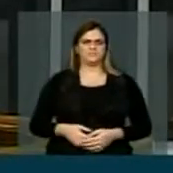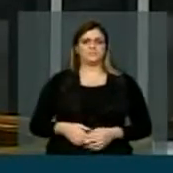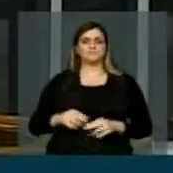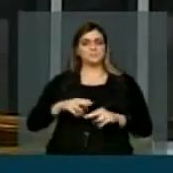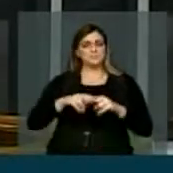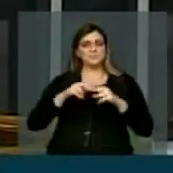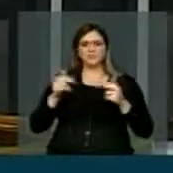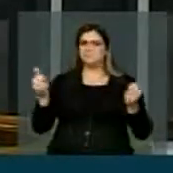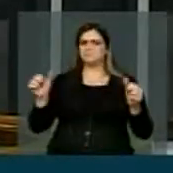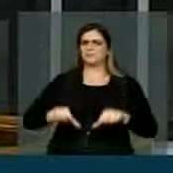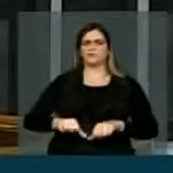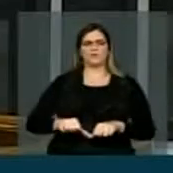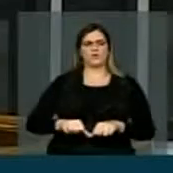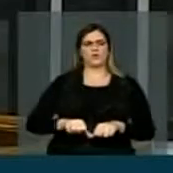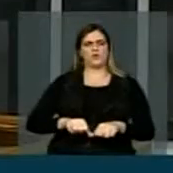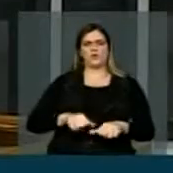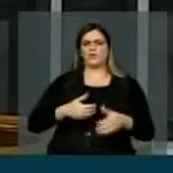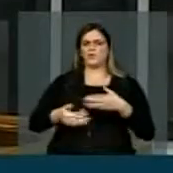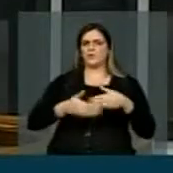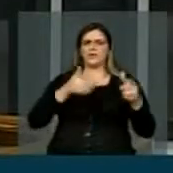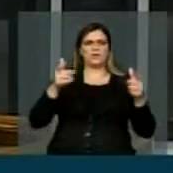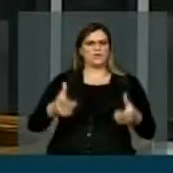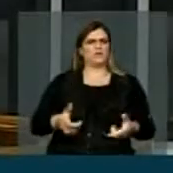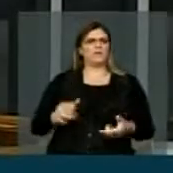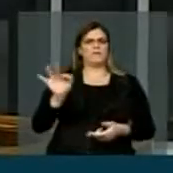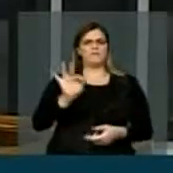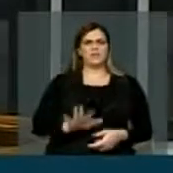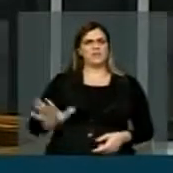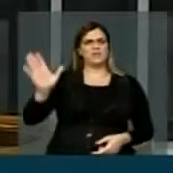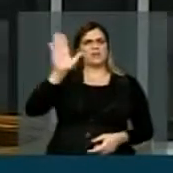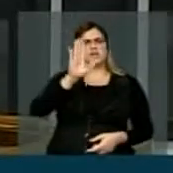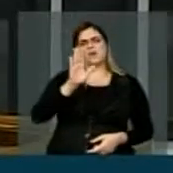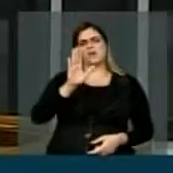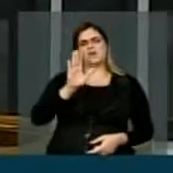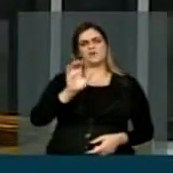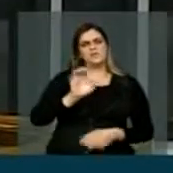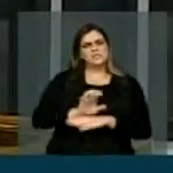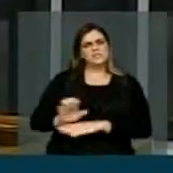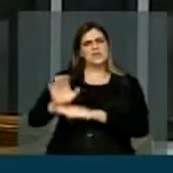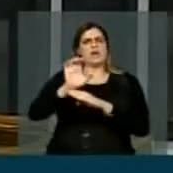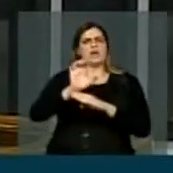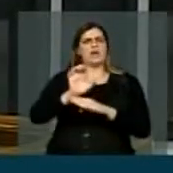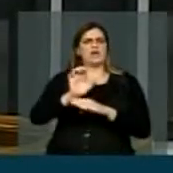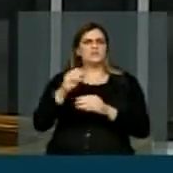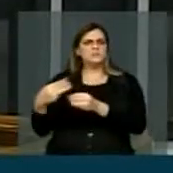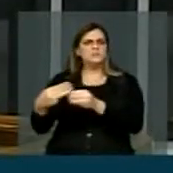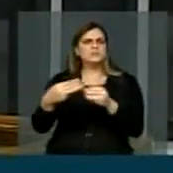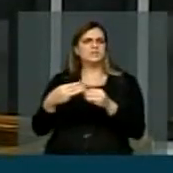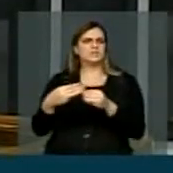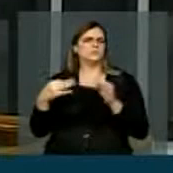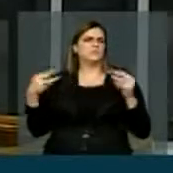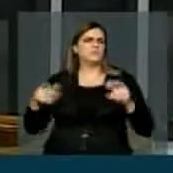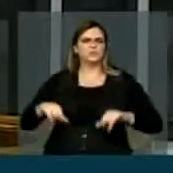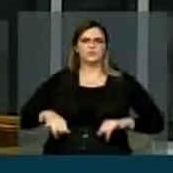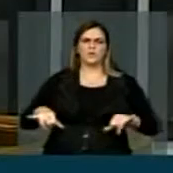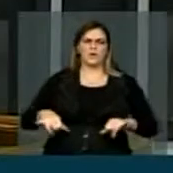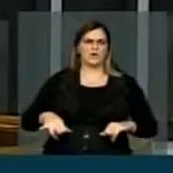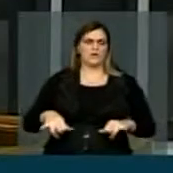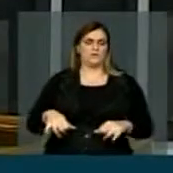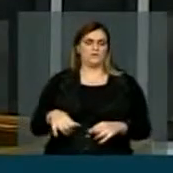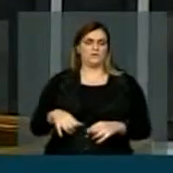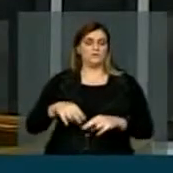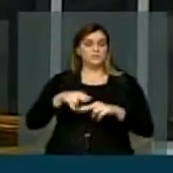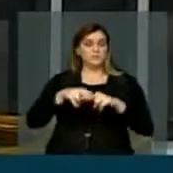cheio os 3 entes da federação, Estado, União, Estados e municípios, que por conta